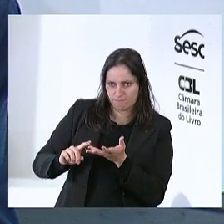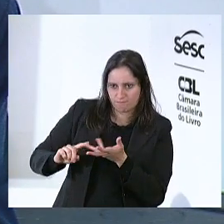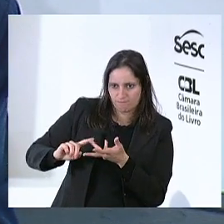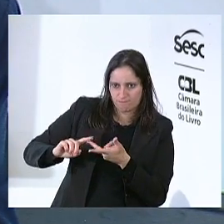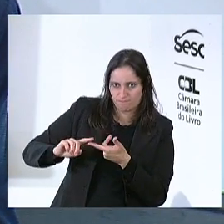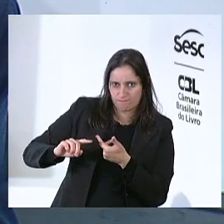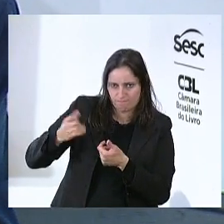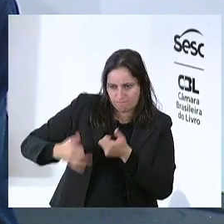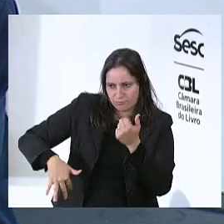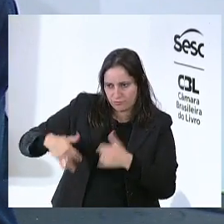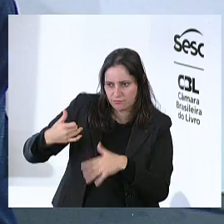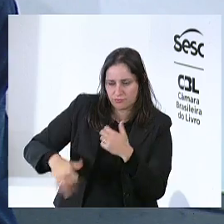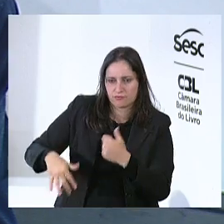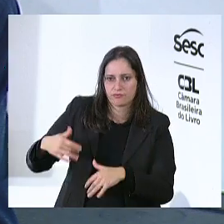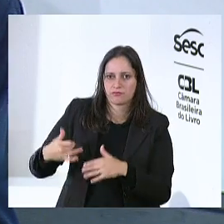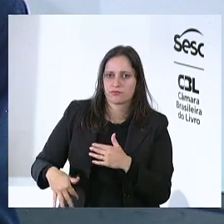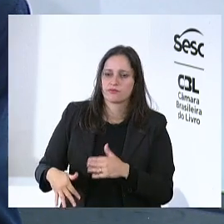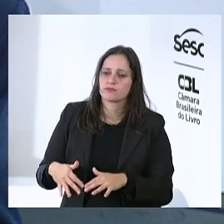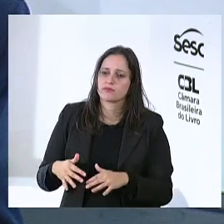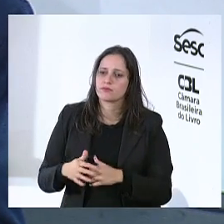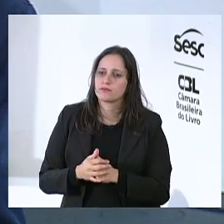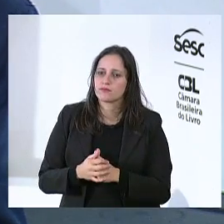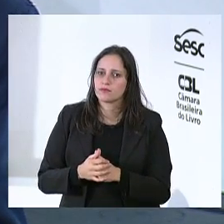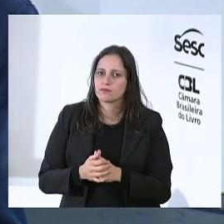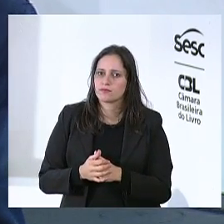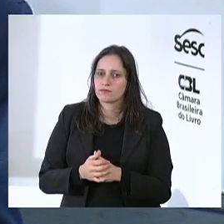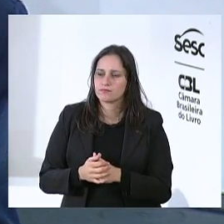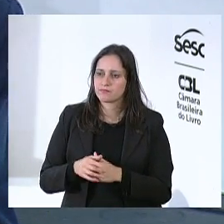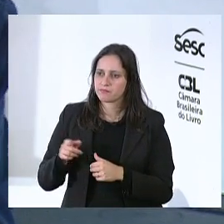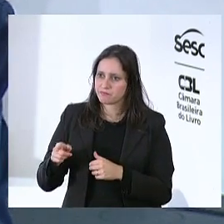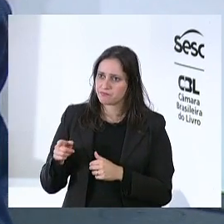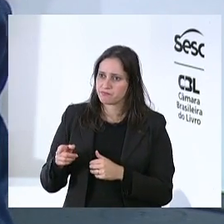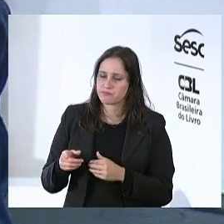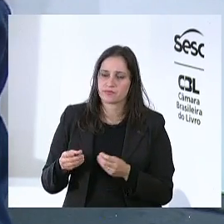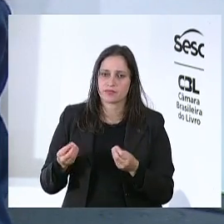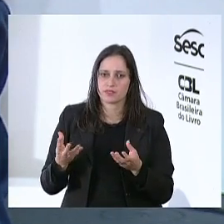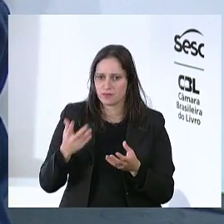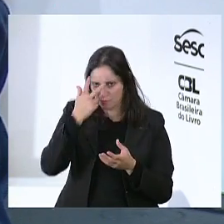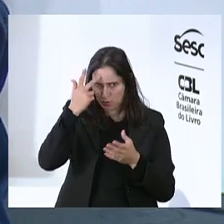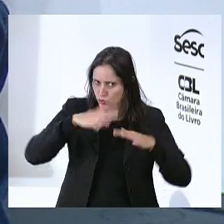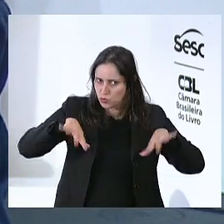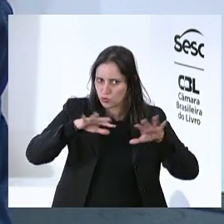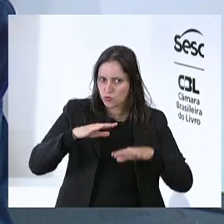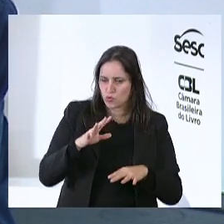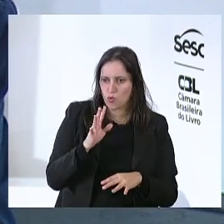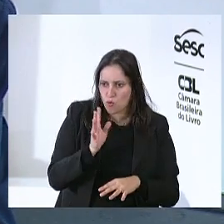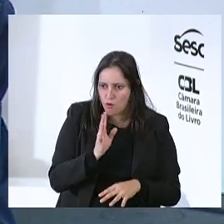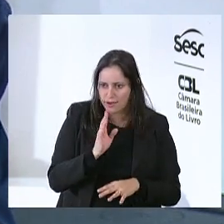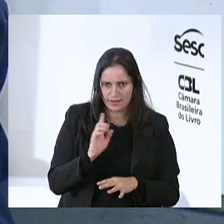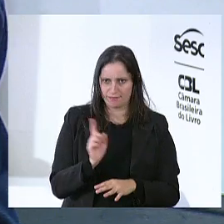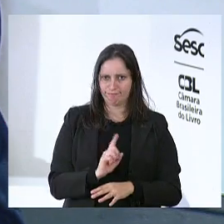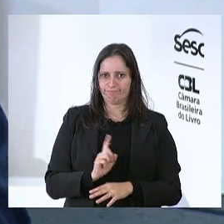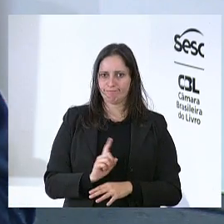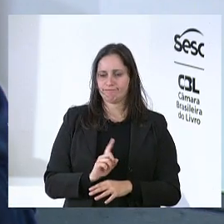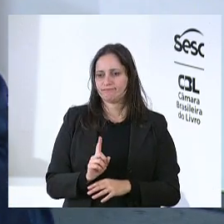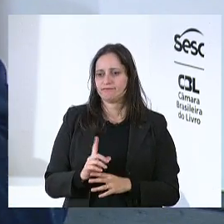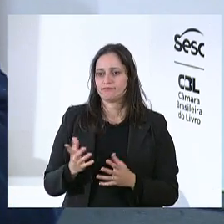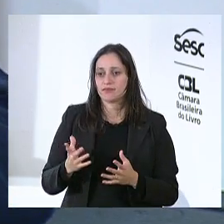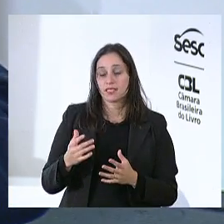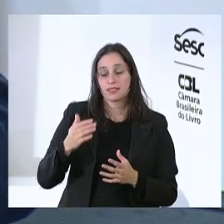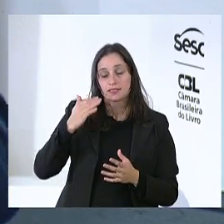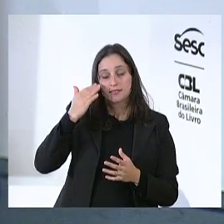pouco conhecida, a contribuição deles. Inclusive, formando os americanos, né? Mas o interessante é o